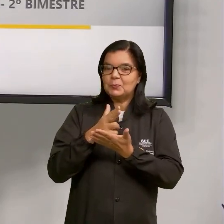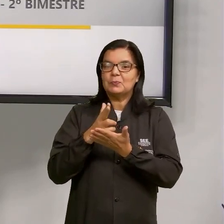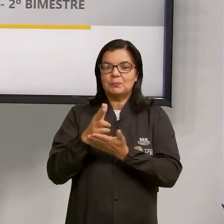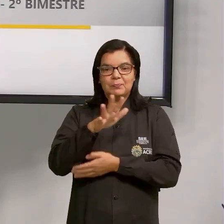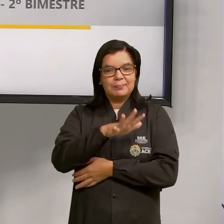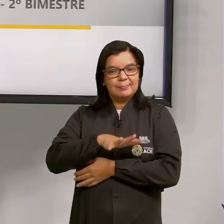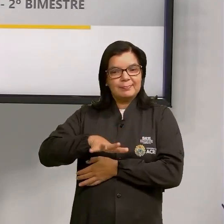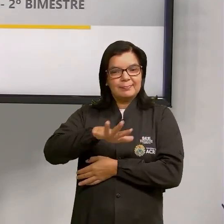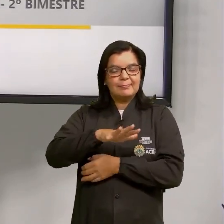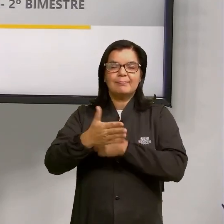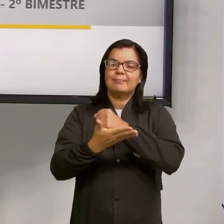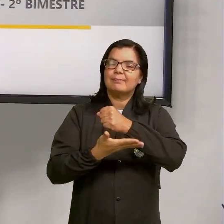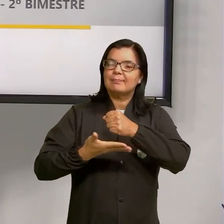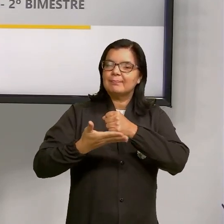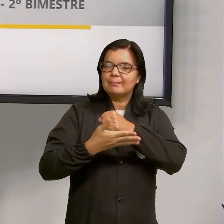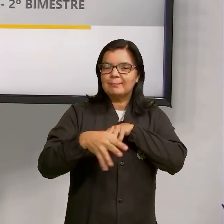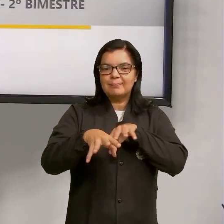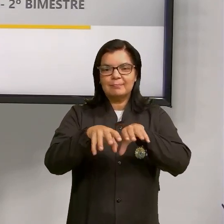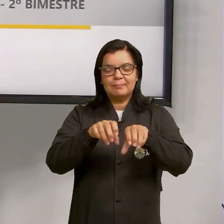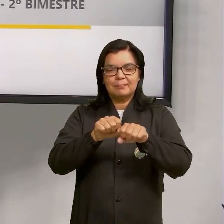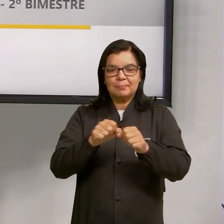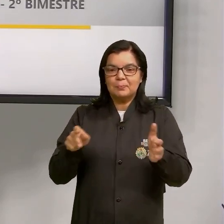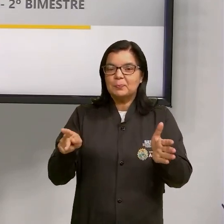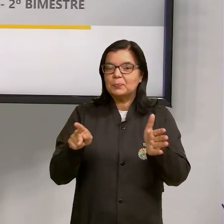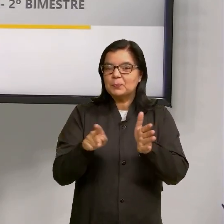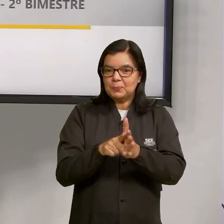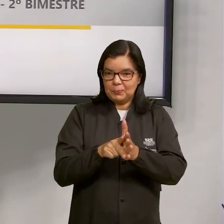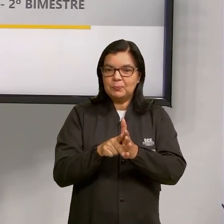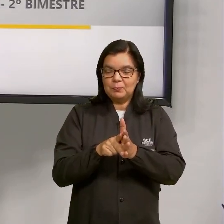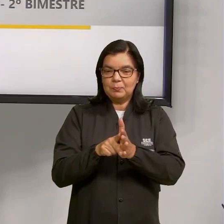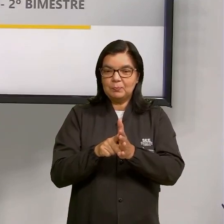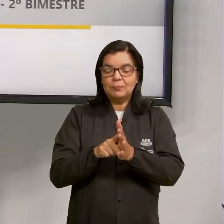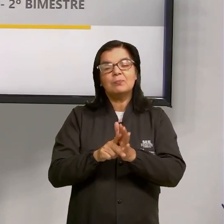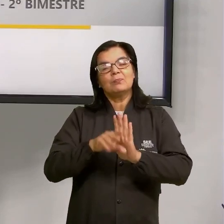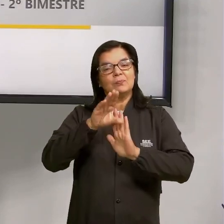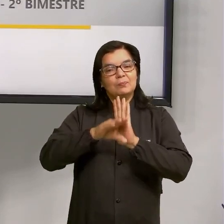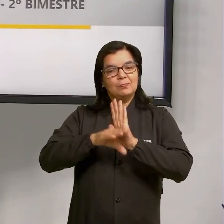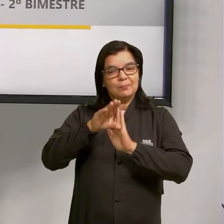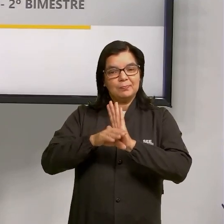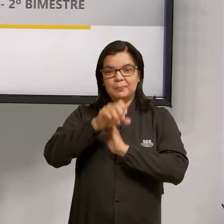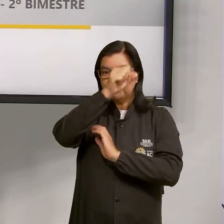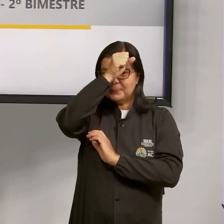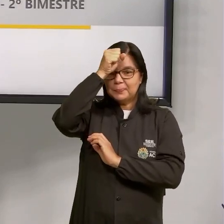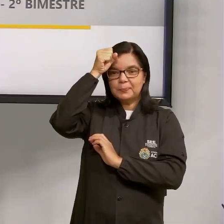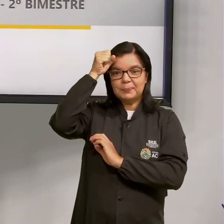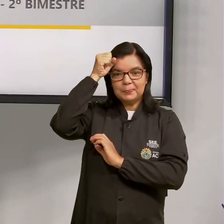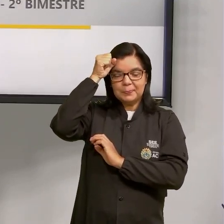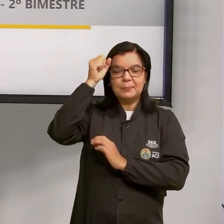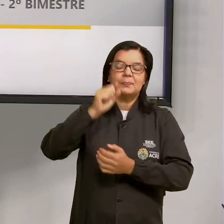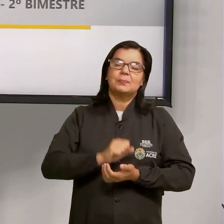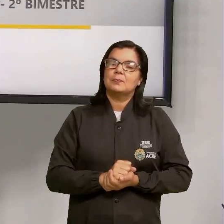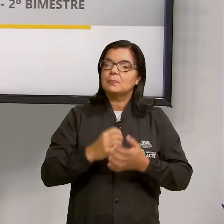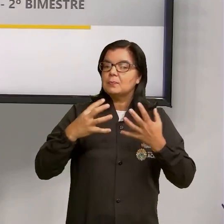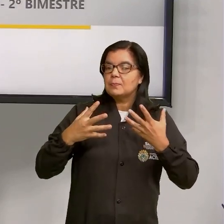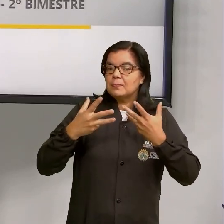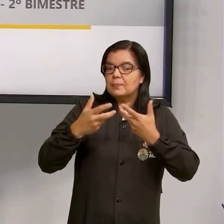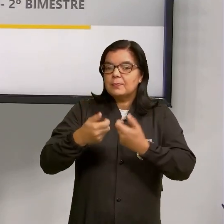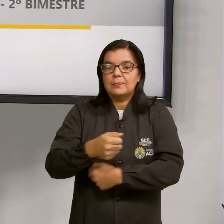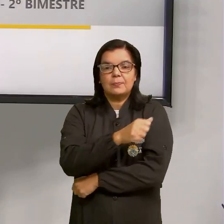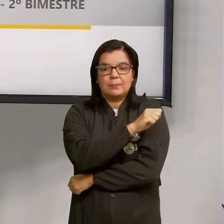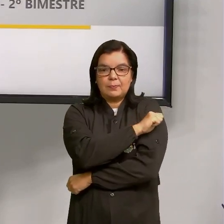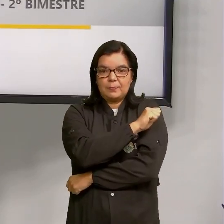geral básica, especificamente do seu componente curricular Sociologia. E para todos os